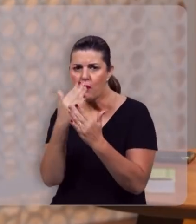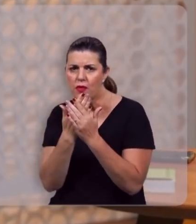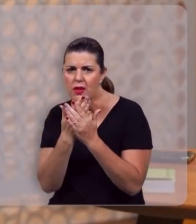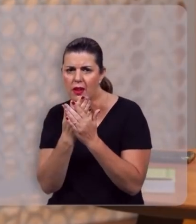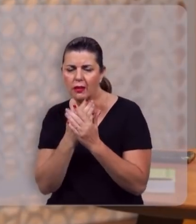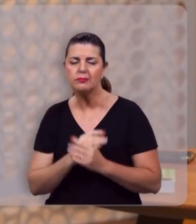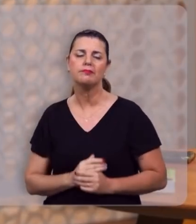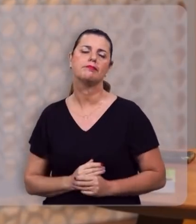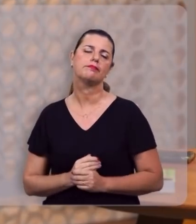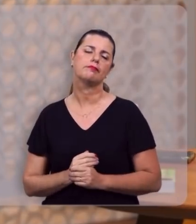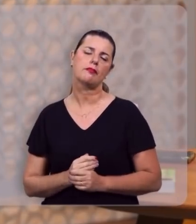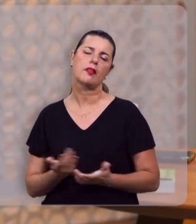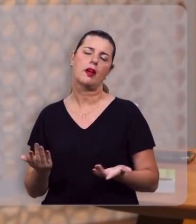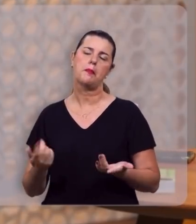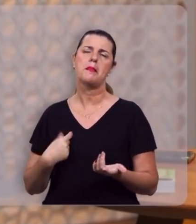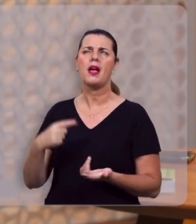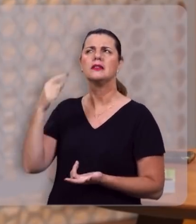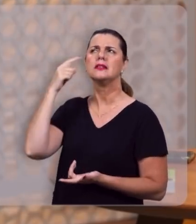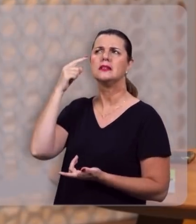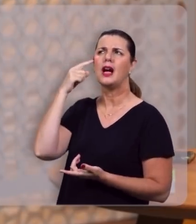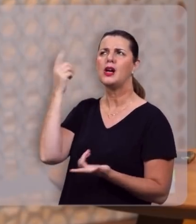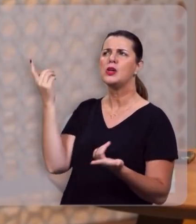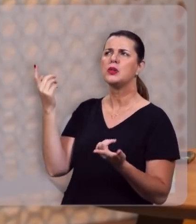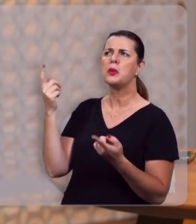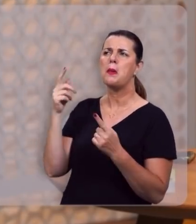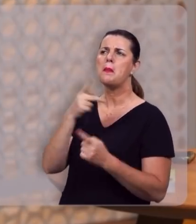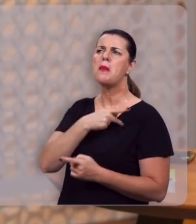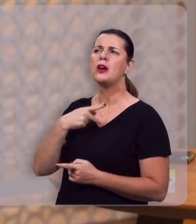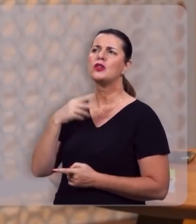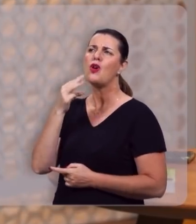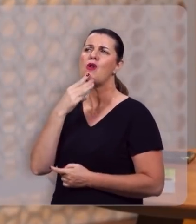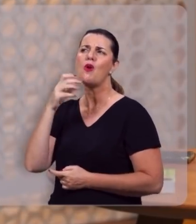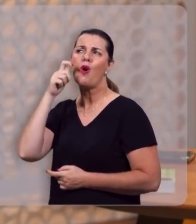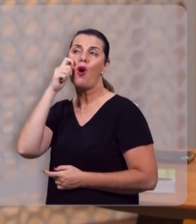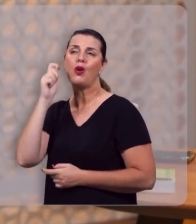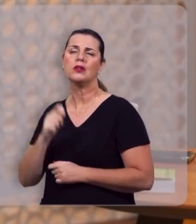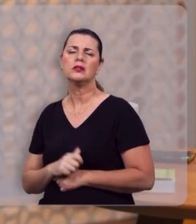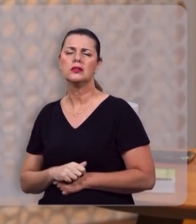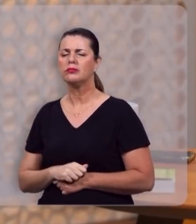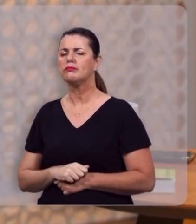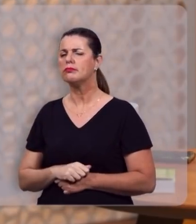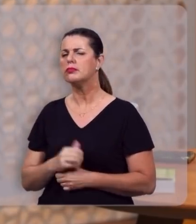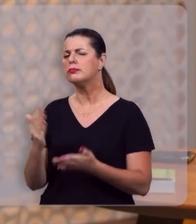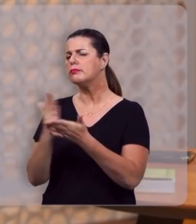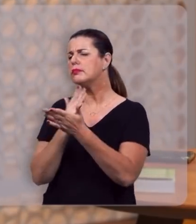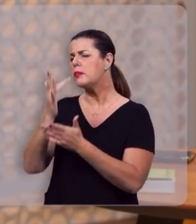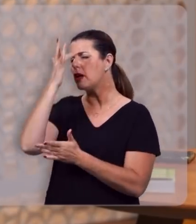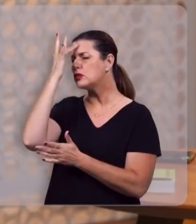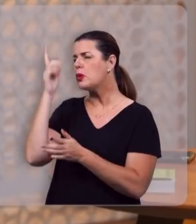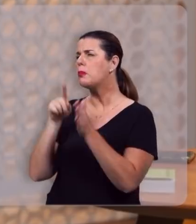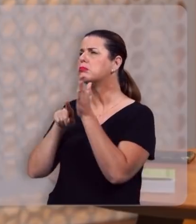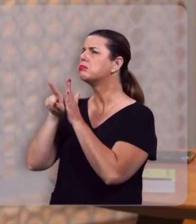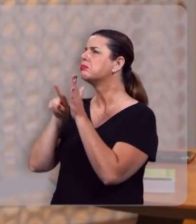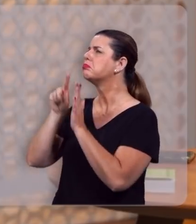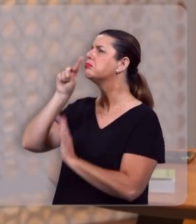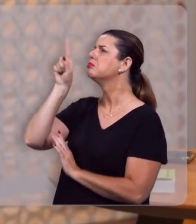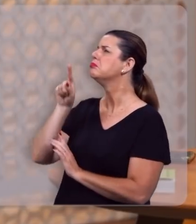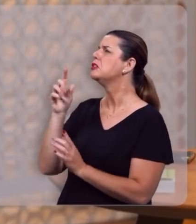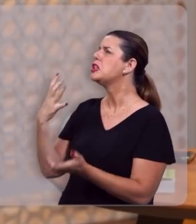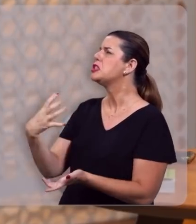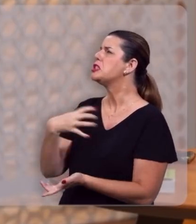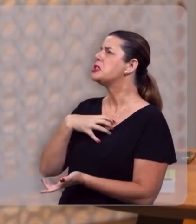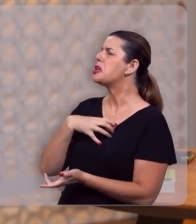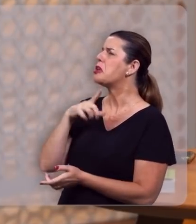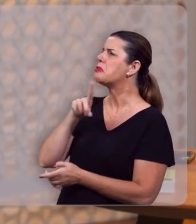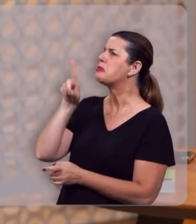E nesse sentido, né, pastor Roster, ao longo de toda a história, muitos acabam questionando até mesmo o caráter de Deus,